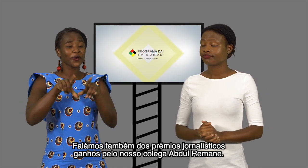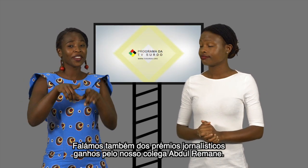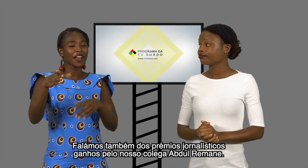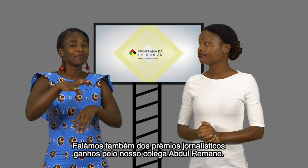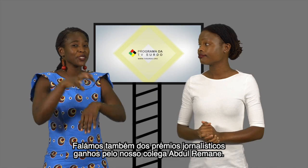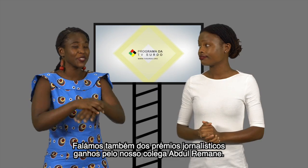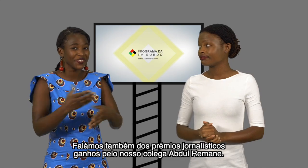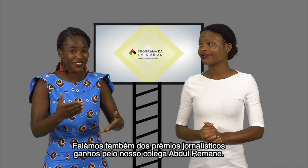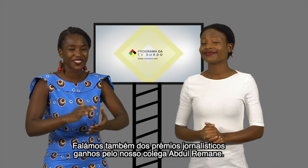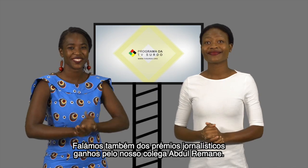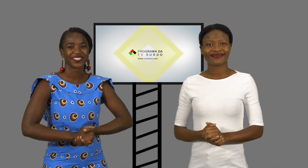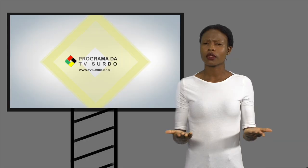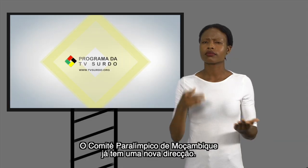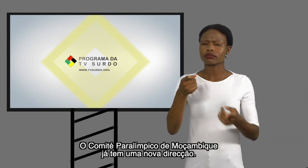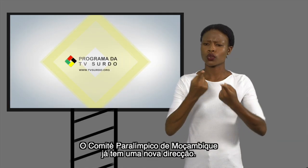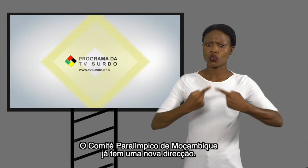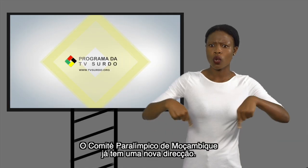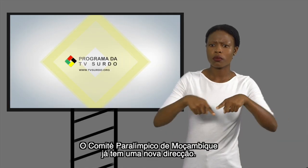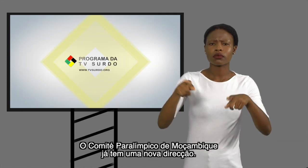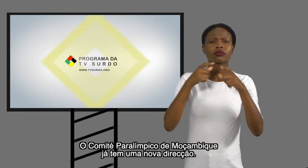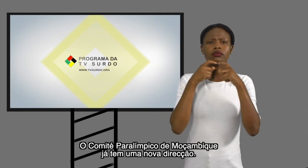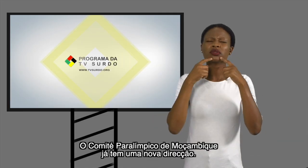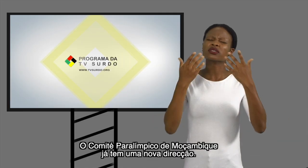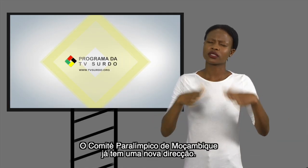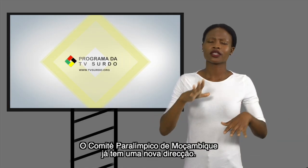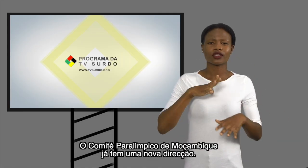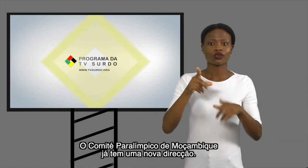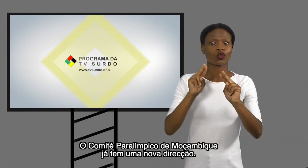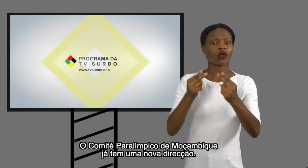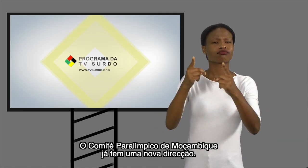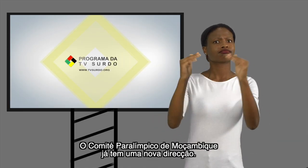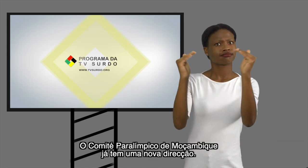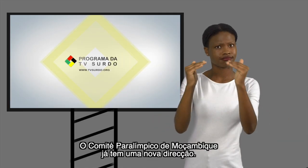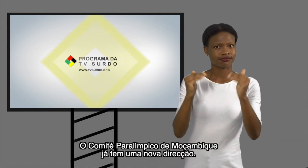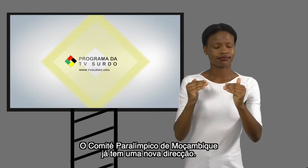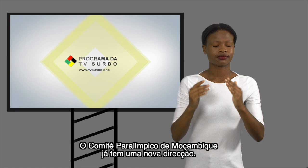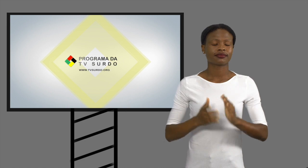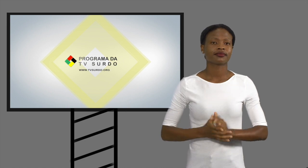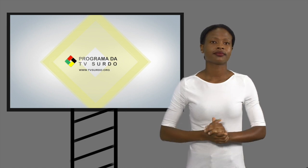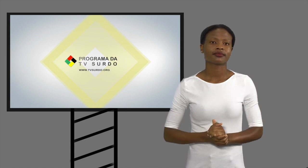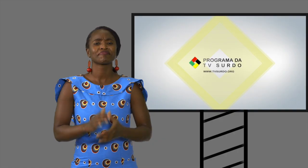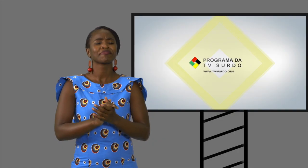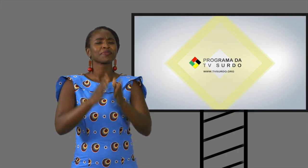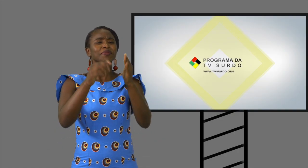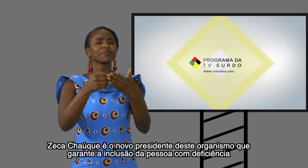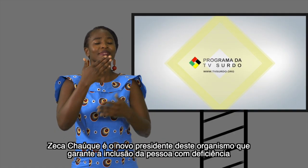pelo nosso colega Abdul Remani. O Comitê Paralímpico de Moçambique já tem uma nova direção.